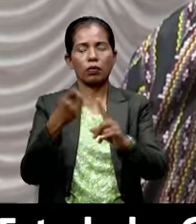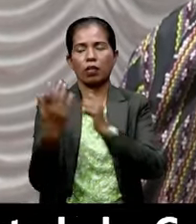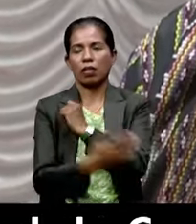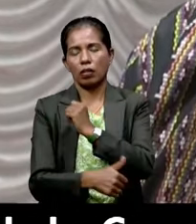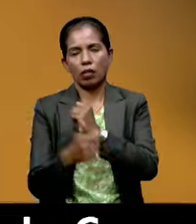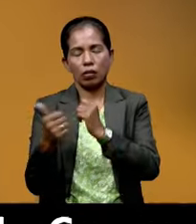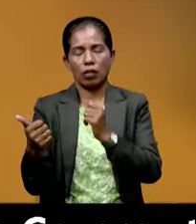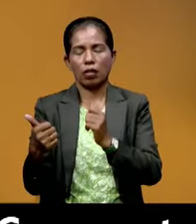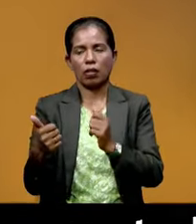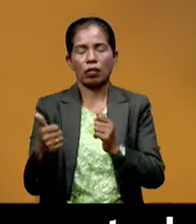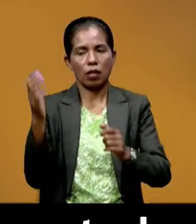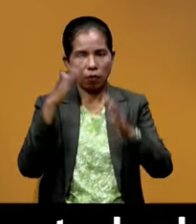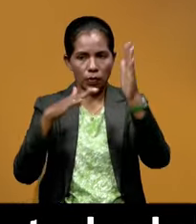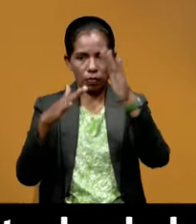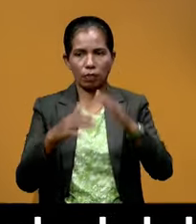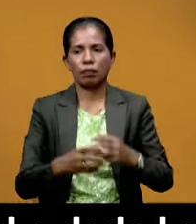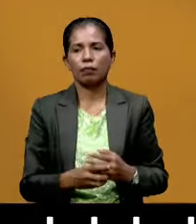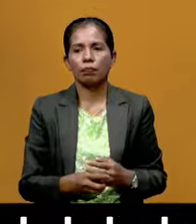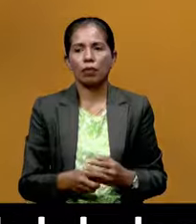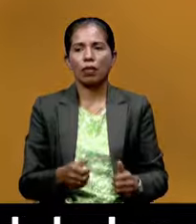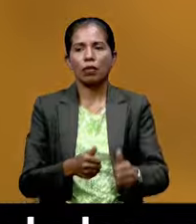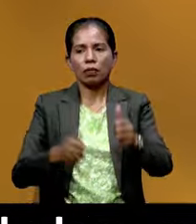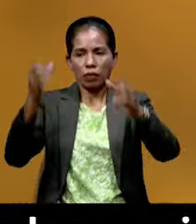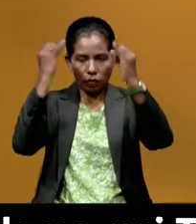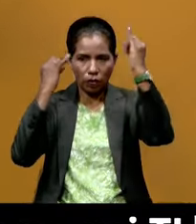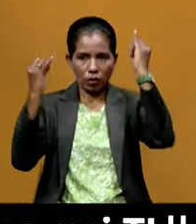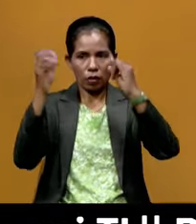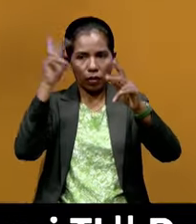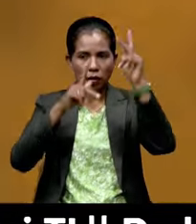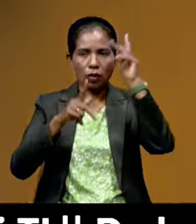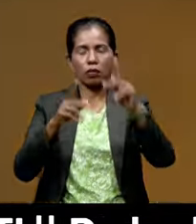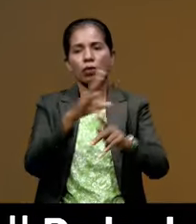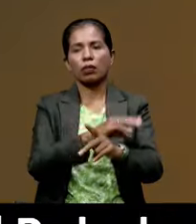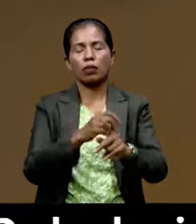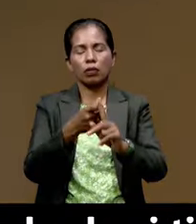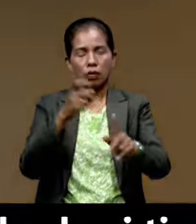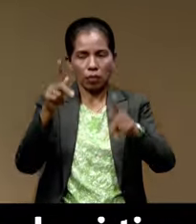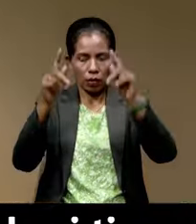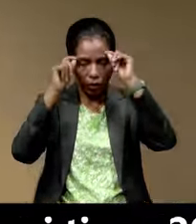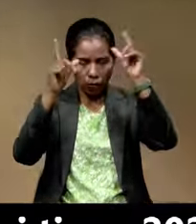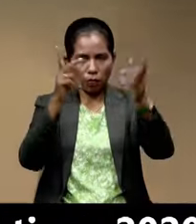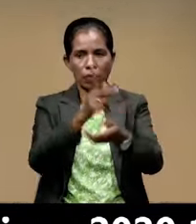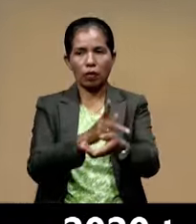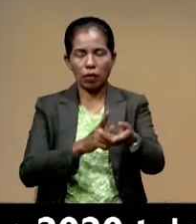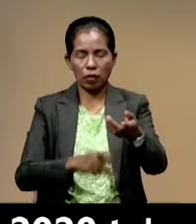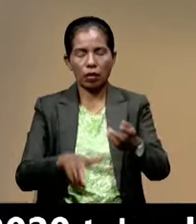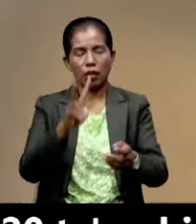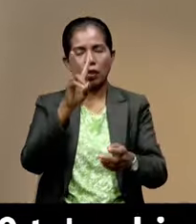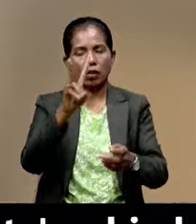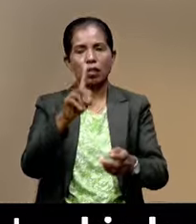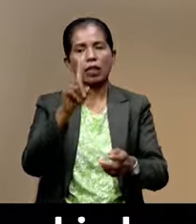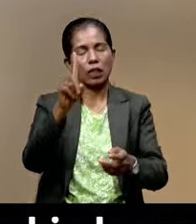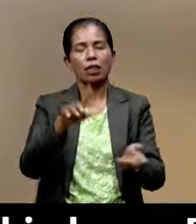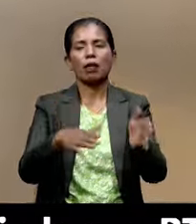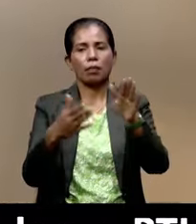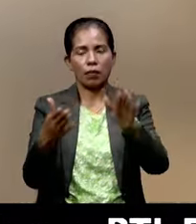halo problemas. Tuir informação causa o seu acontecimento ne Timor-Leste balon canek non nain ida la convida.